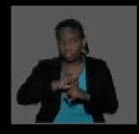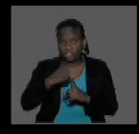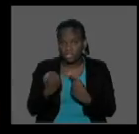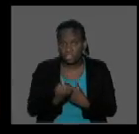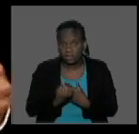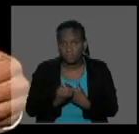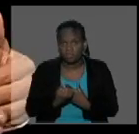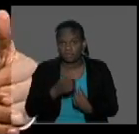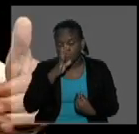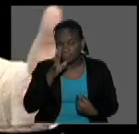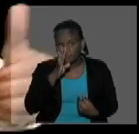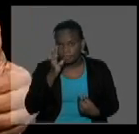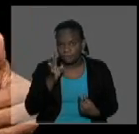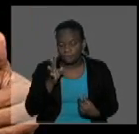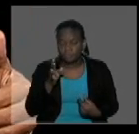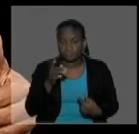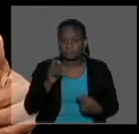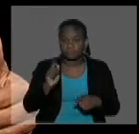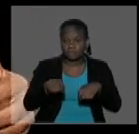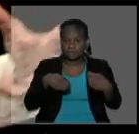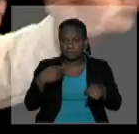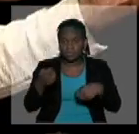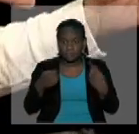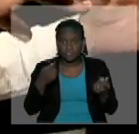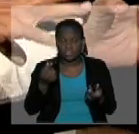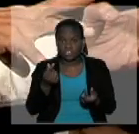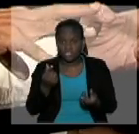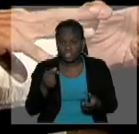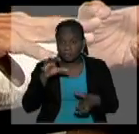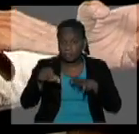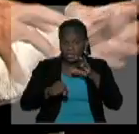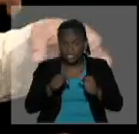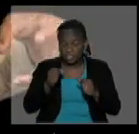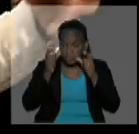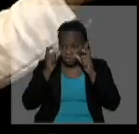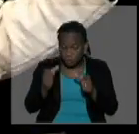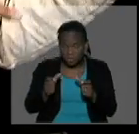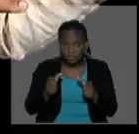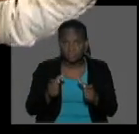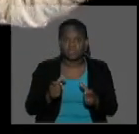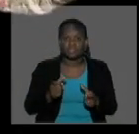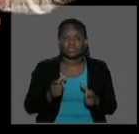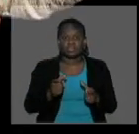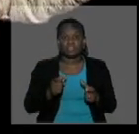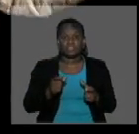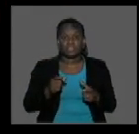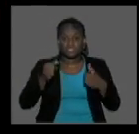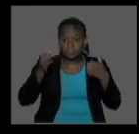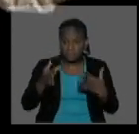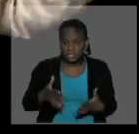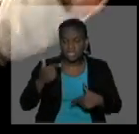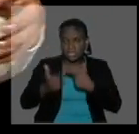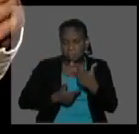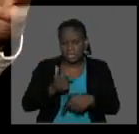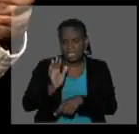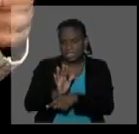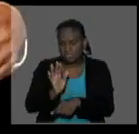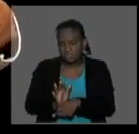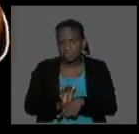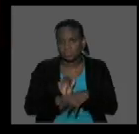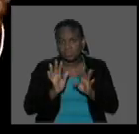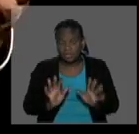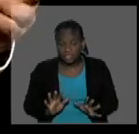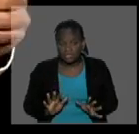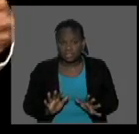mítico-social. As formas que o capitalismo pegou e que diz que são serviços, etc.